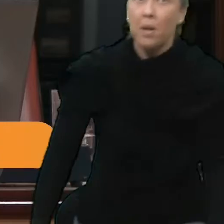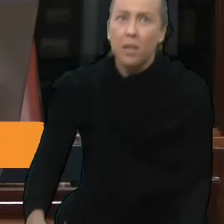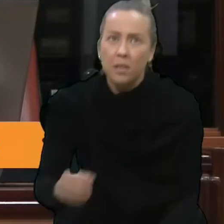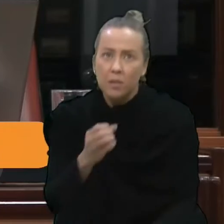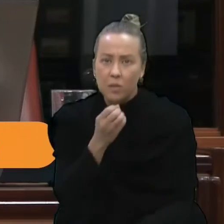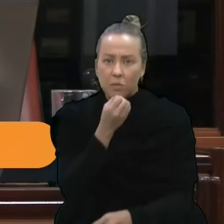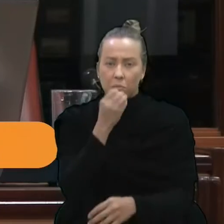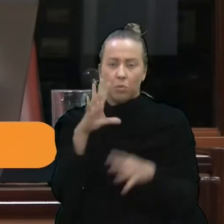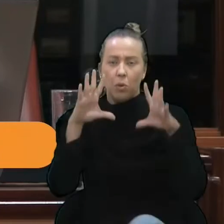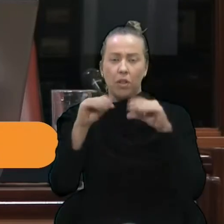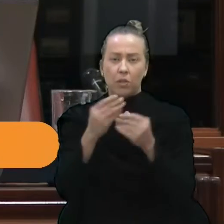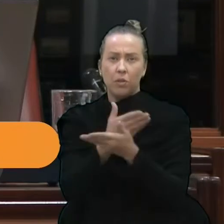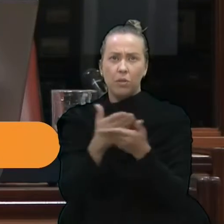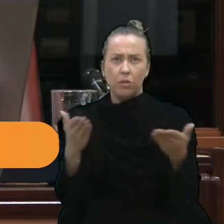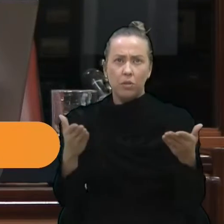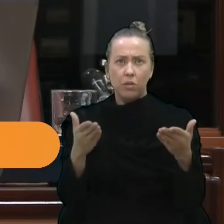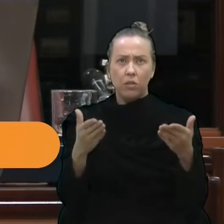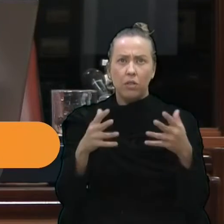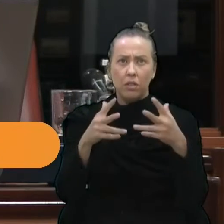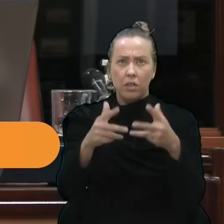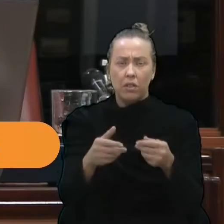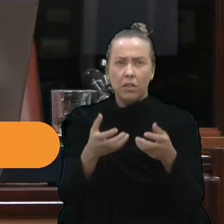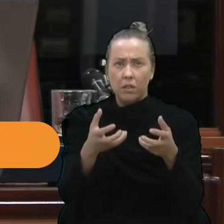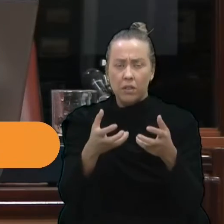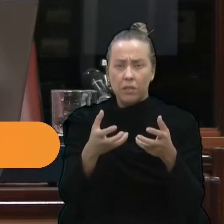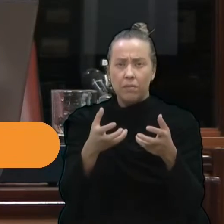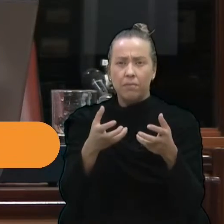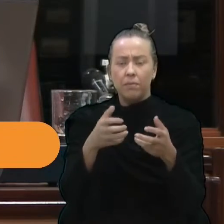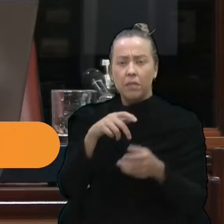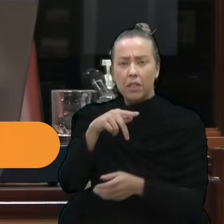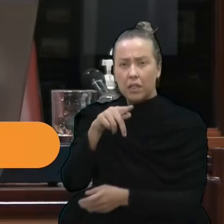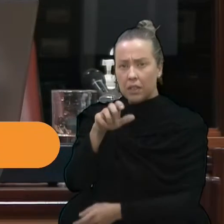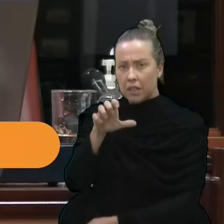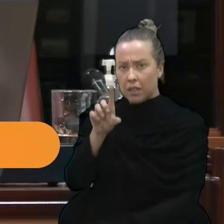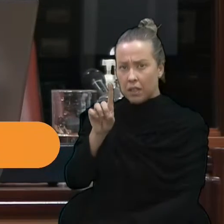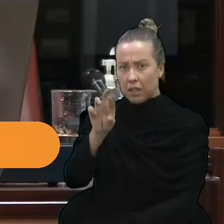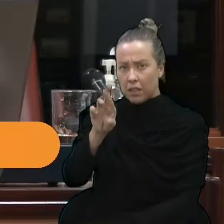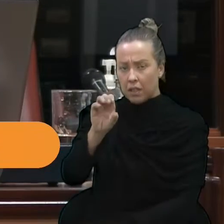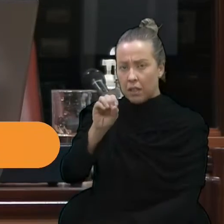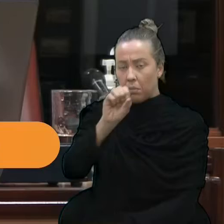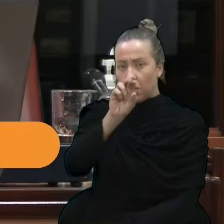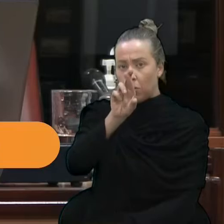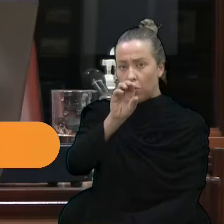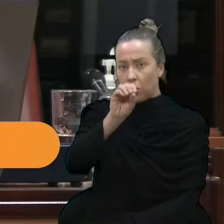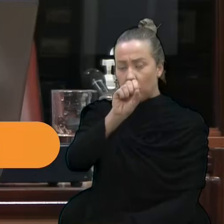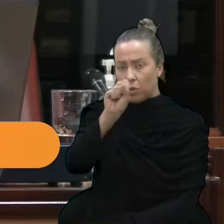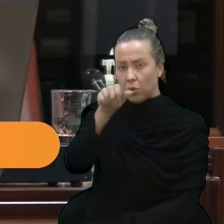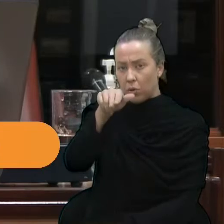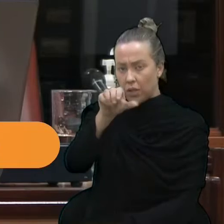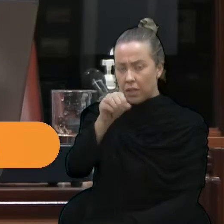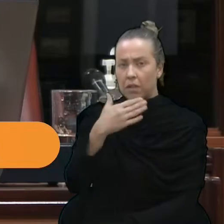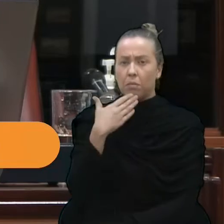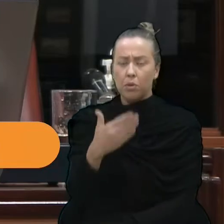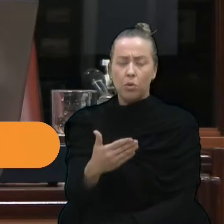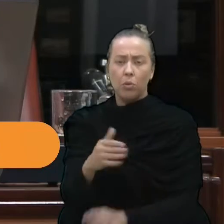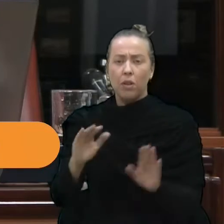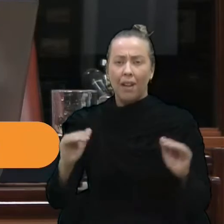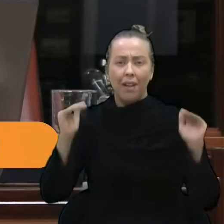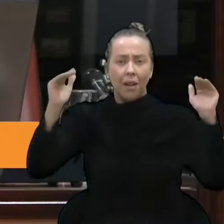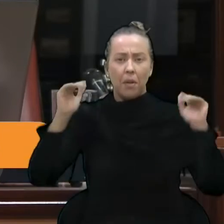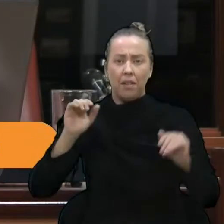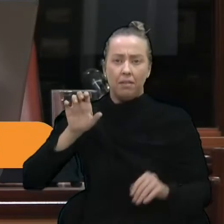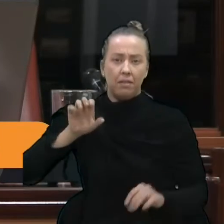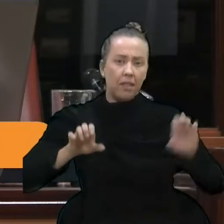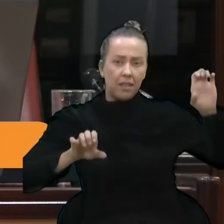noite, Alexandre. A pergunta veio do Facebook do Pedro Rossano. Ela é a seguinte. Acima de esquerda e direita, percebo